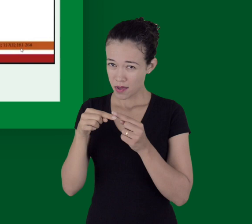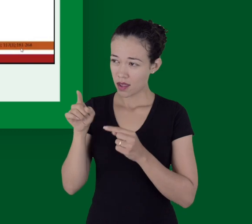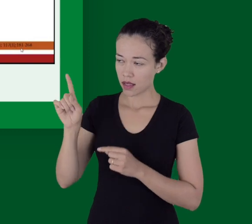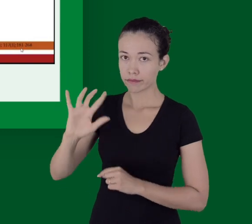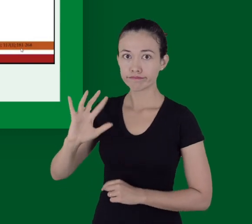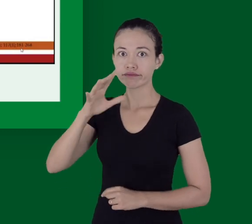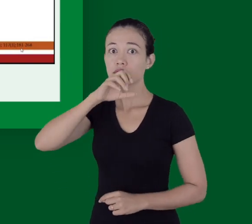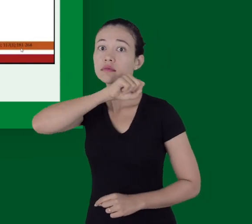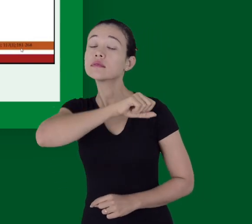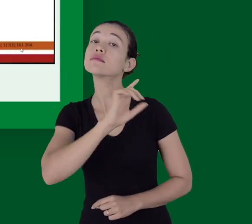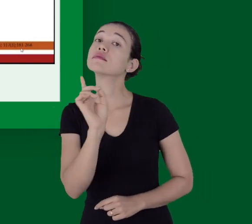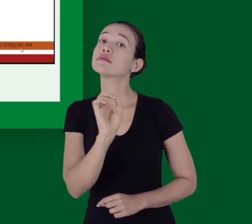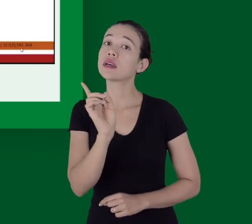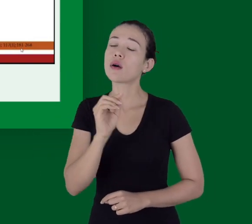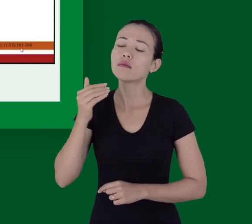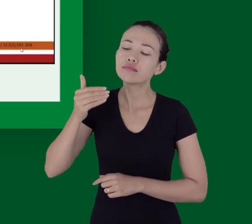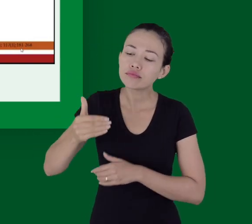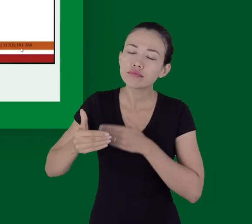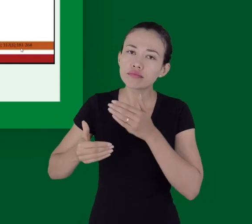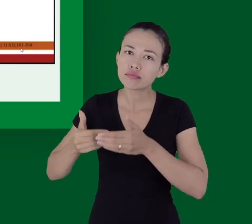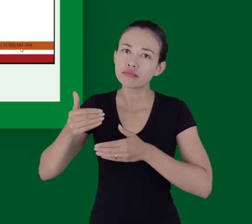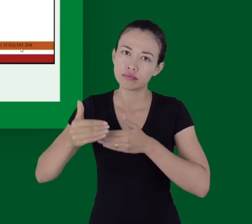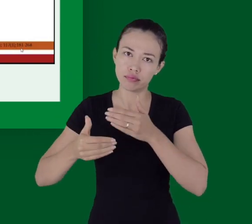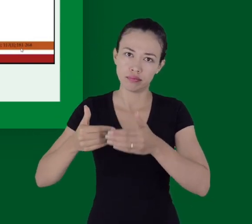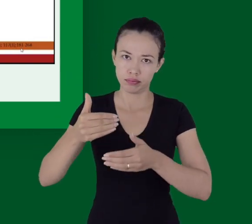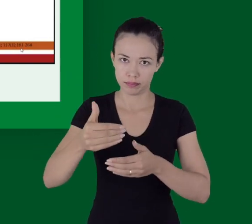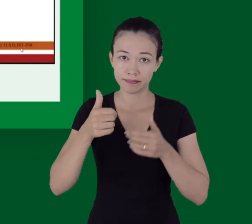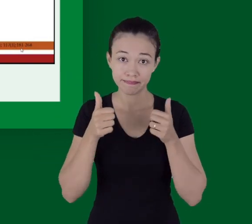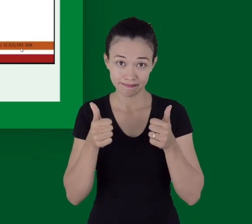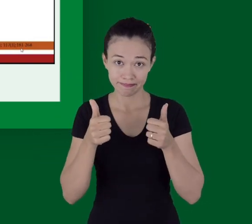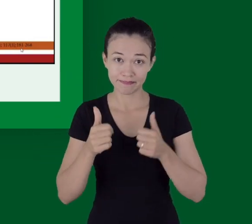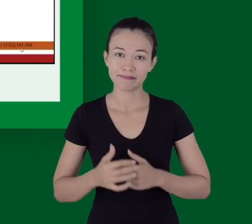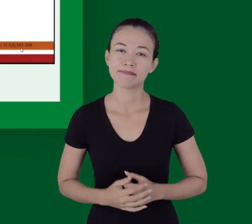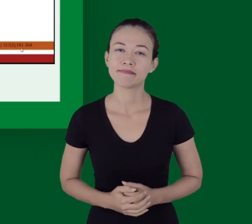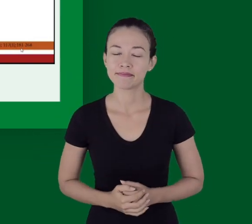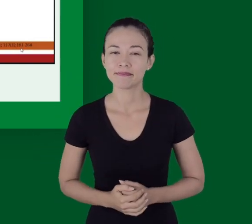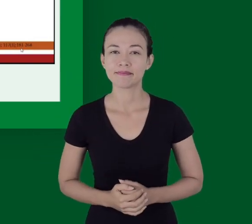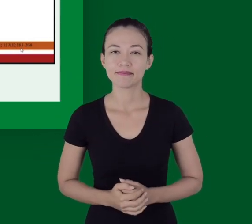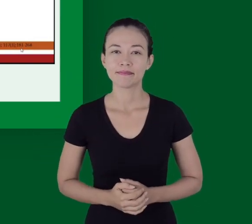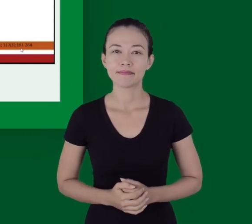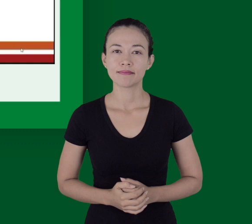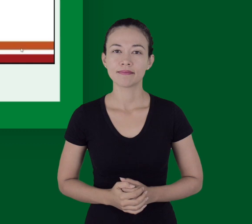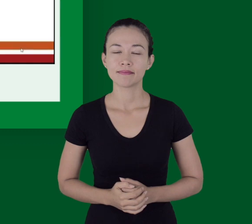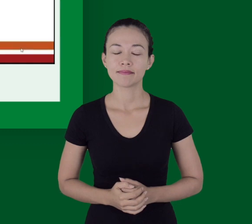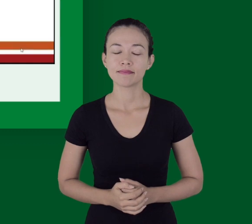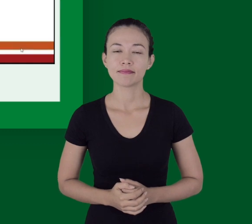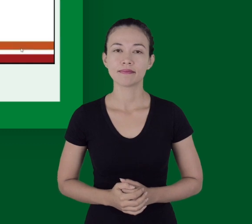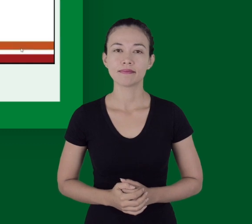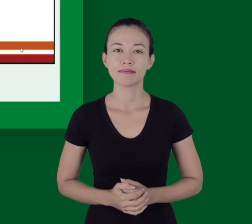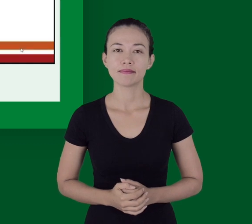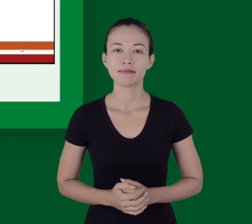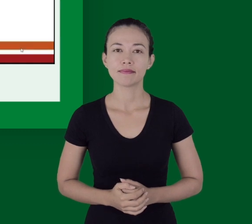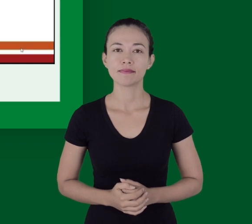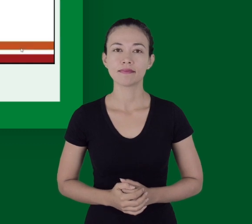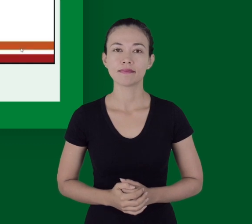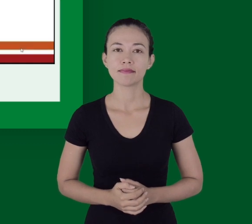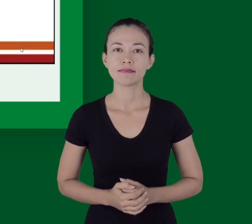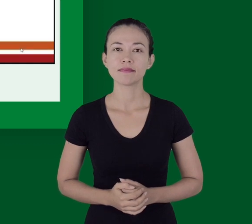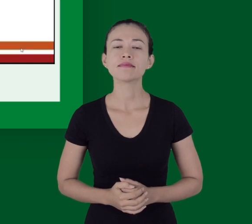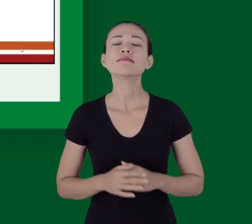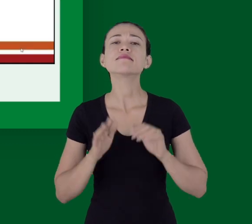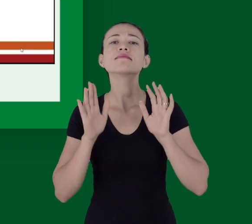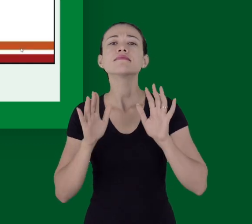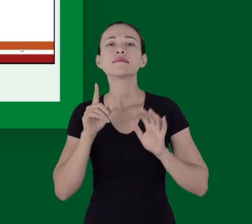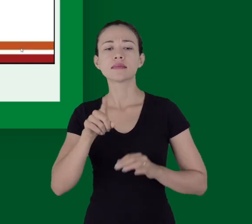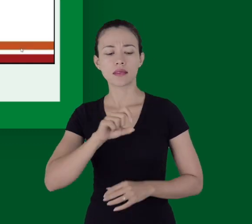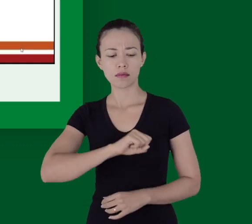crônica, tá? Então, a angina instável, infarto sem supra ou infarto com supra. Um dos 3 diagnósticos. Então, assim,